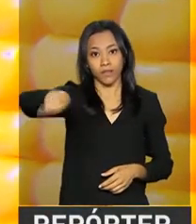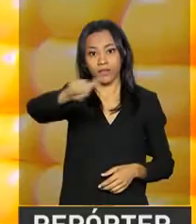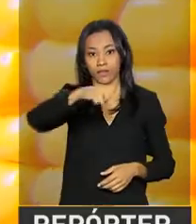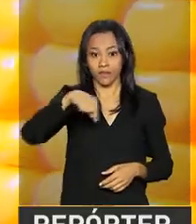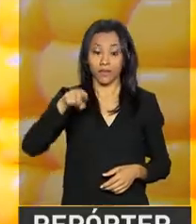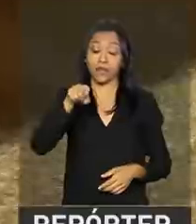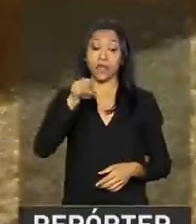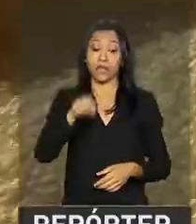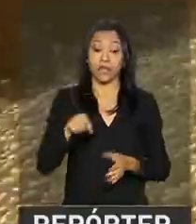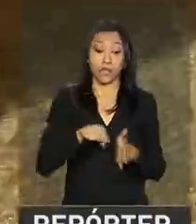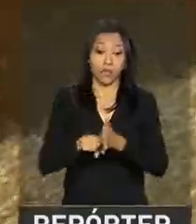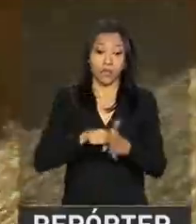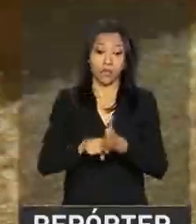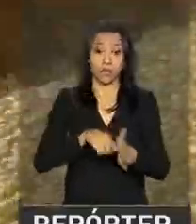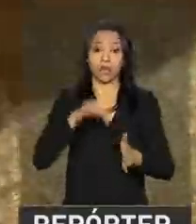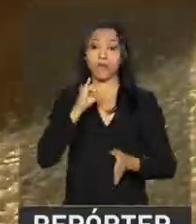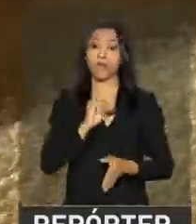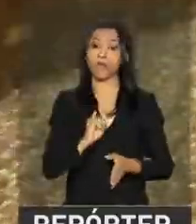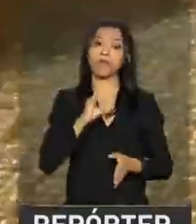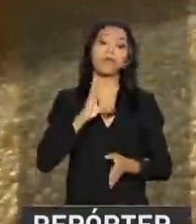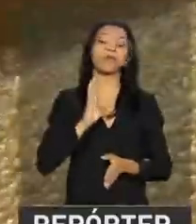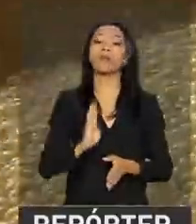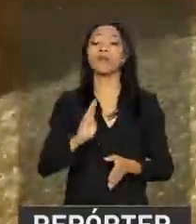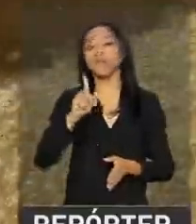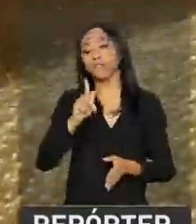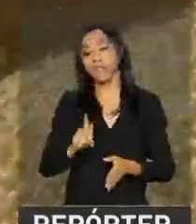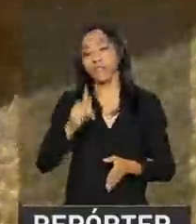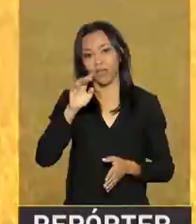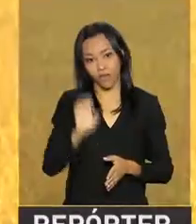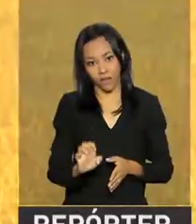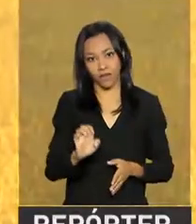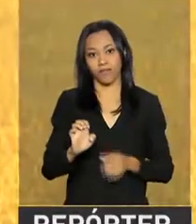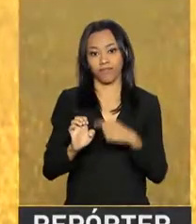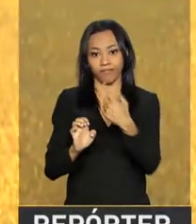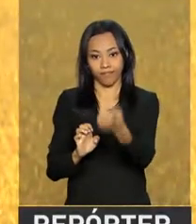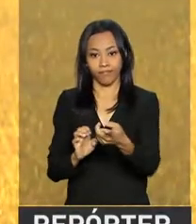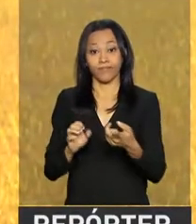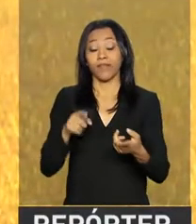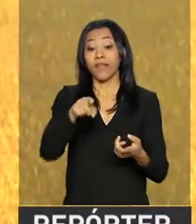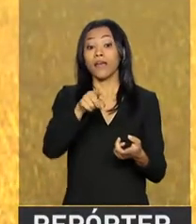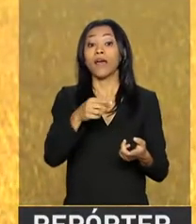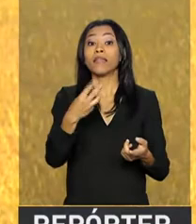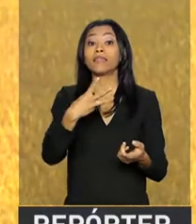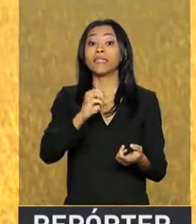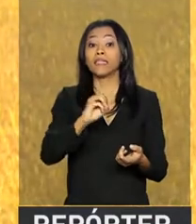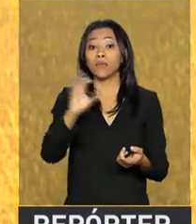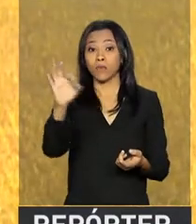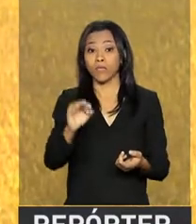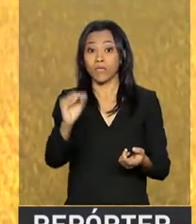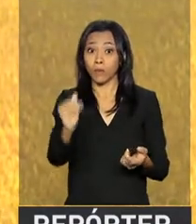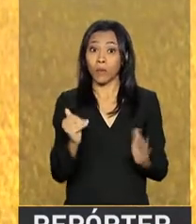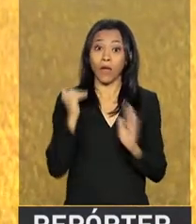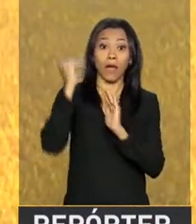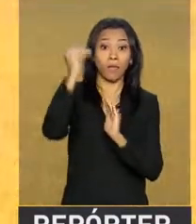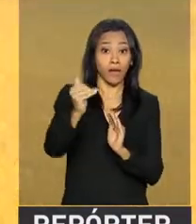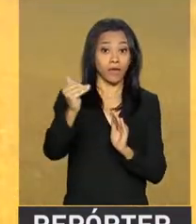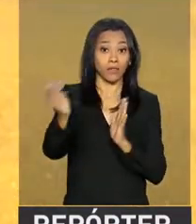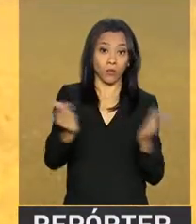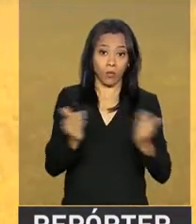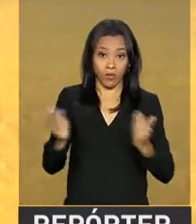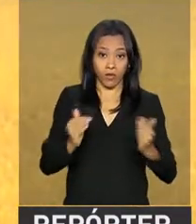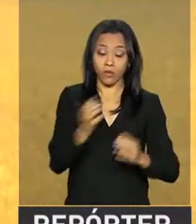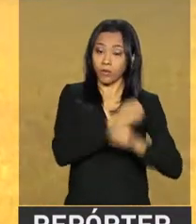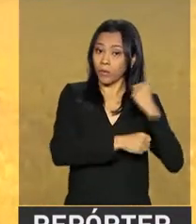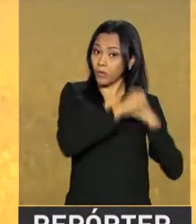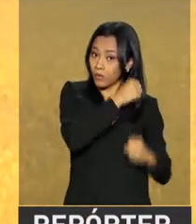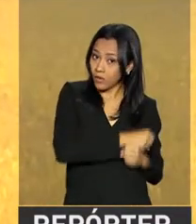do ibge para a safra de grãos em 2017 o volume é cerca de 30% maior em relação a 2000 17 6